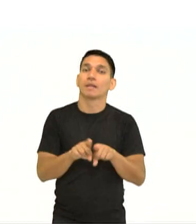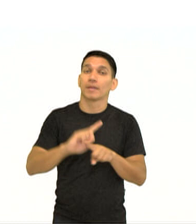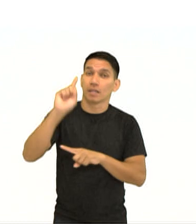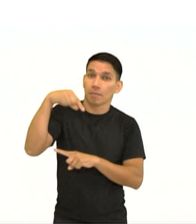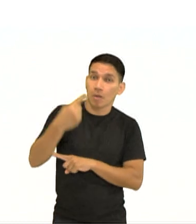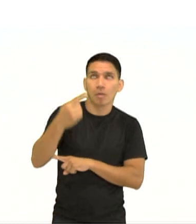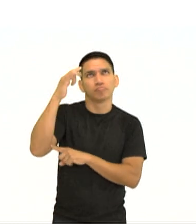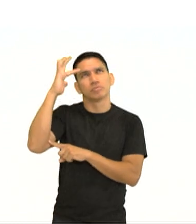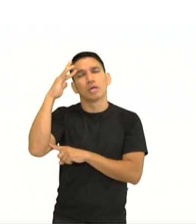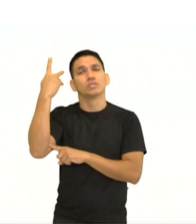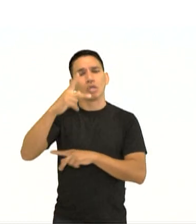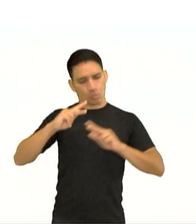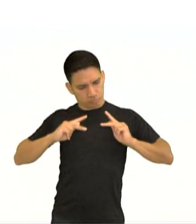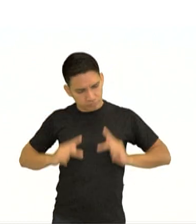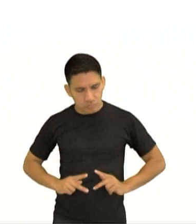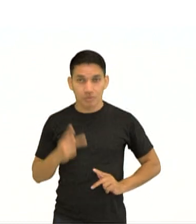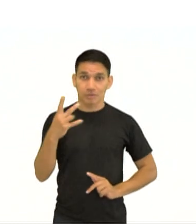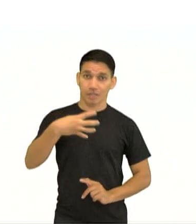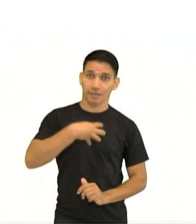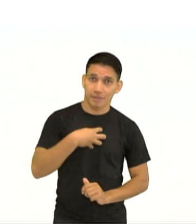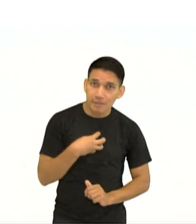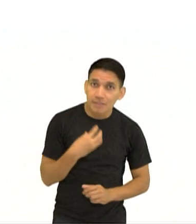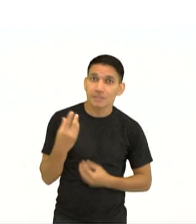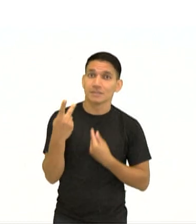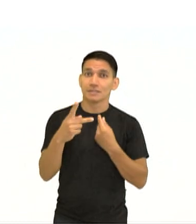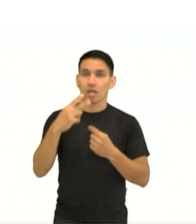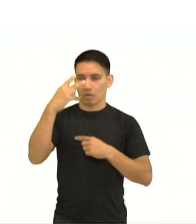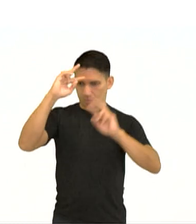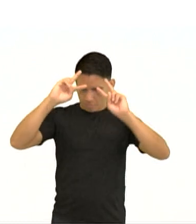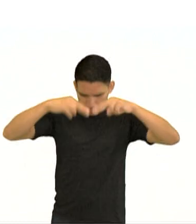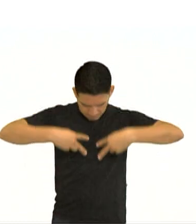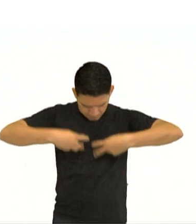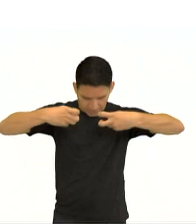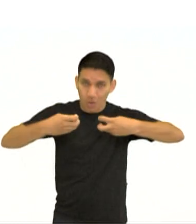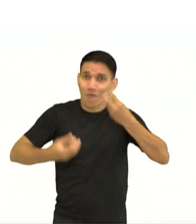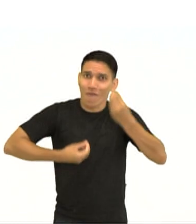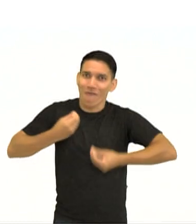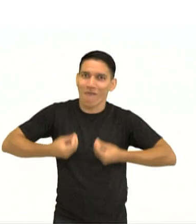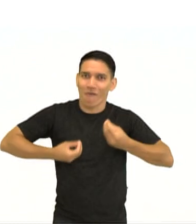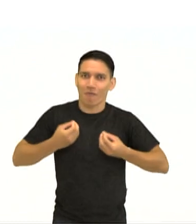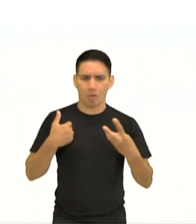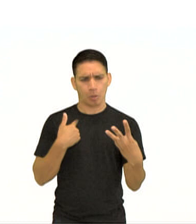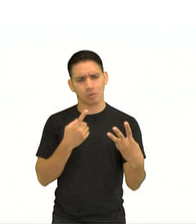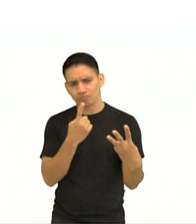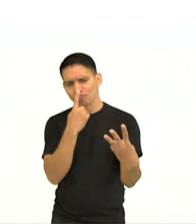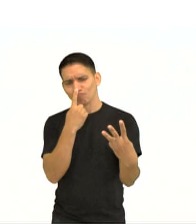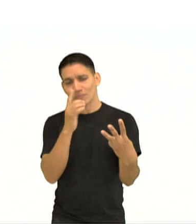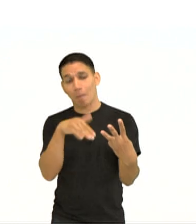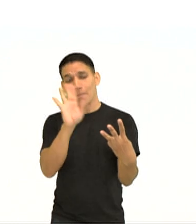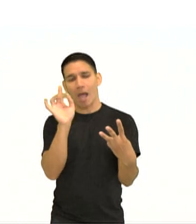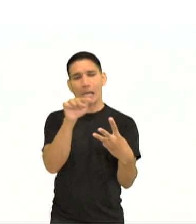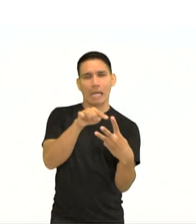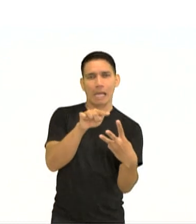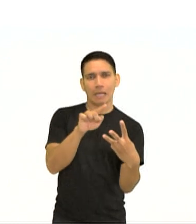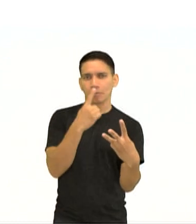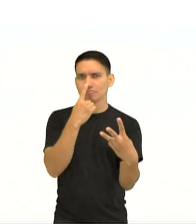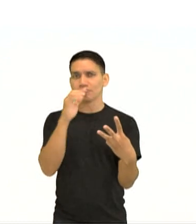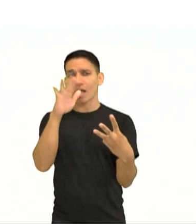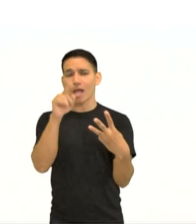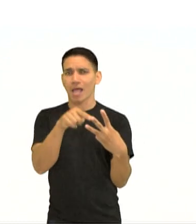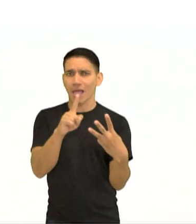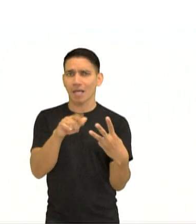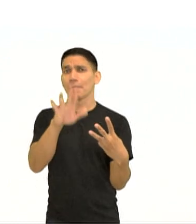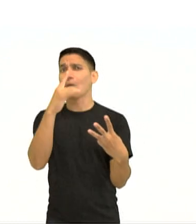na sua postura, você vai pensar, então, aí na sua personalidade, qual dessas 3 almas aí é aquela mais presente